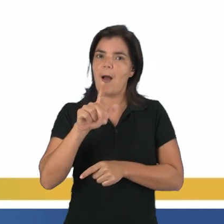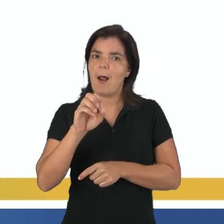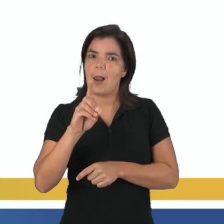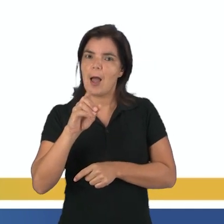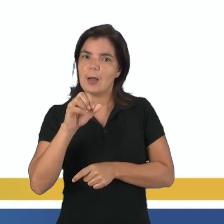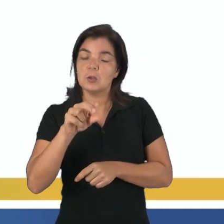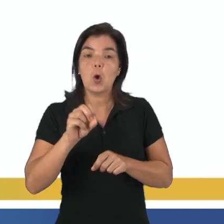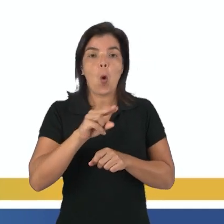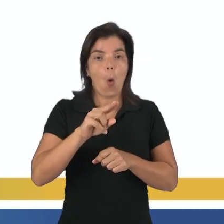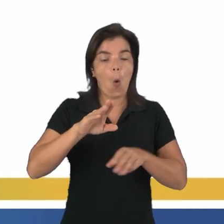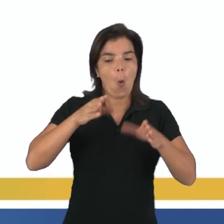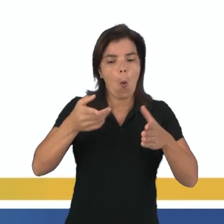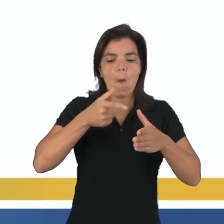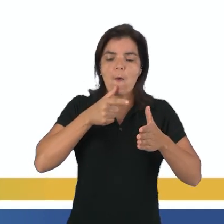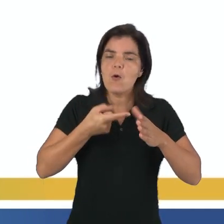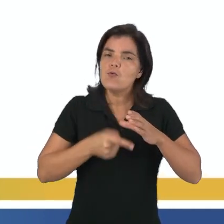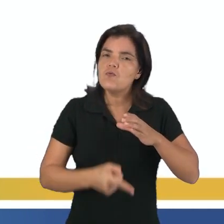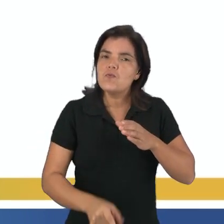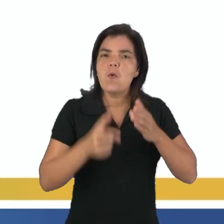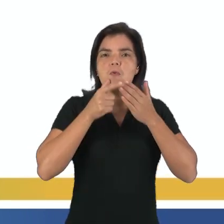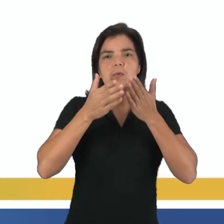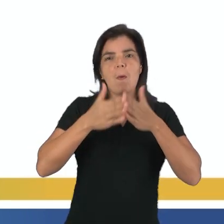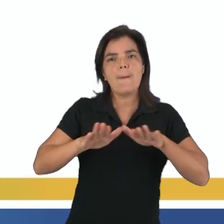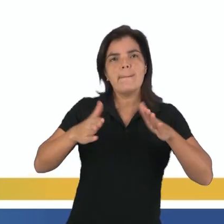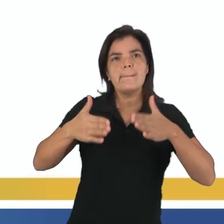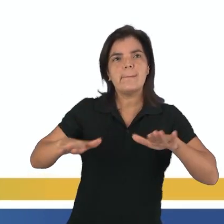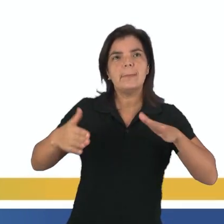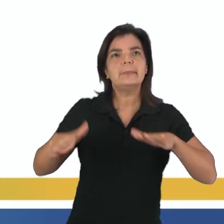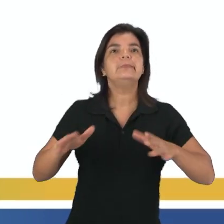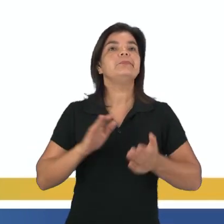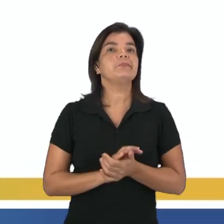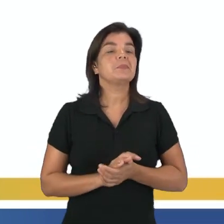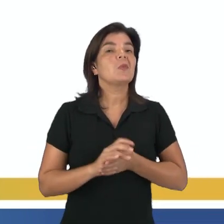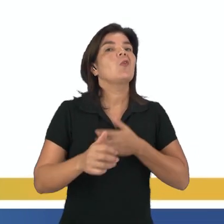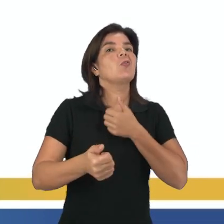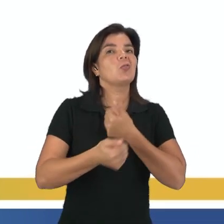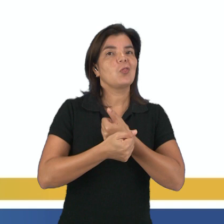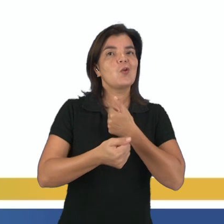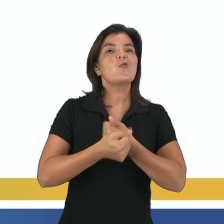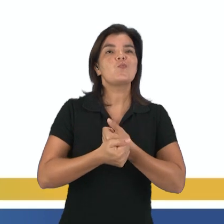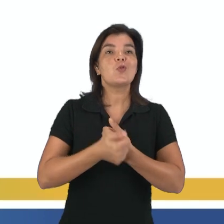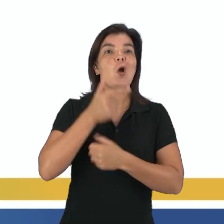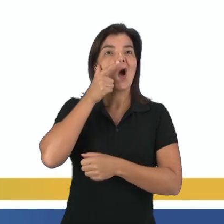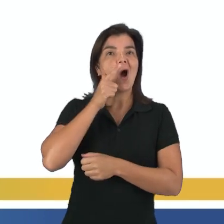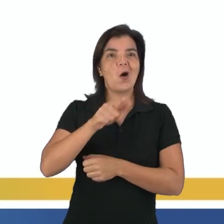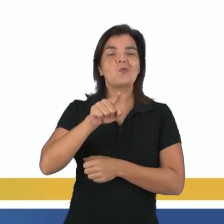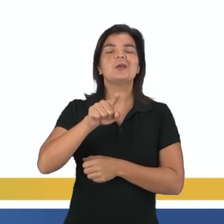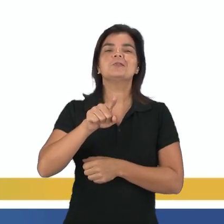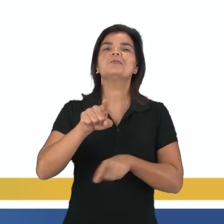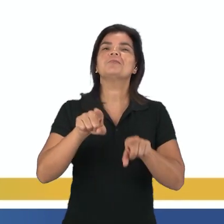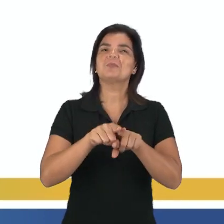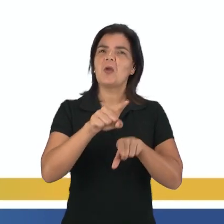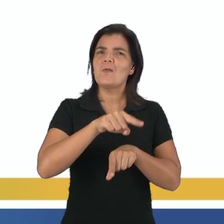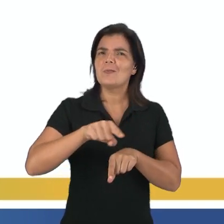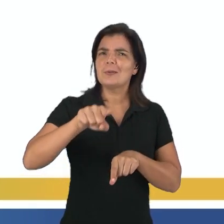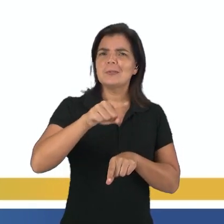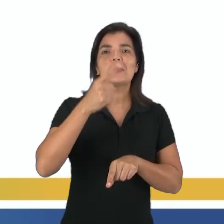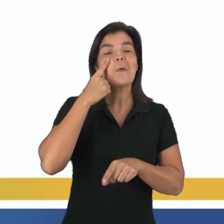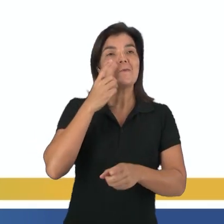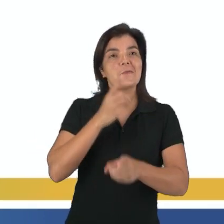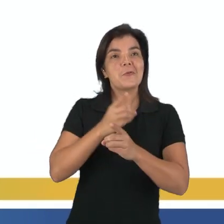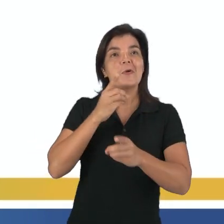no baú que permanece no fundo do mar? Estão perto, ao alcance de sua mão. Você